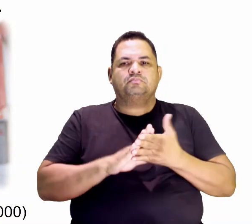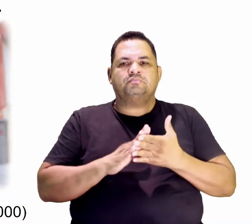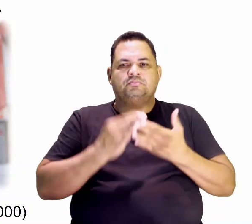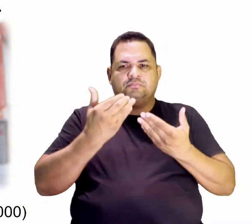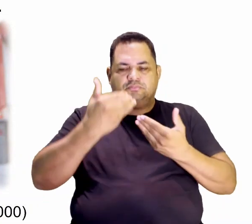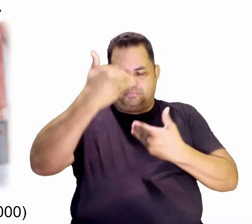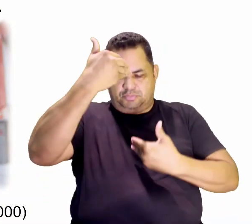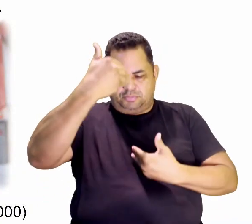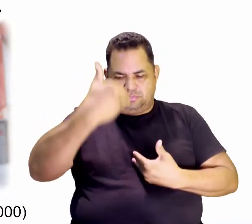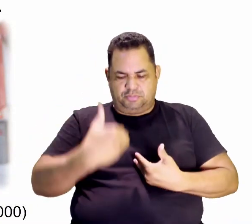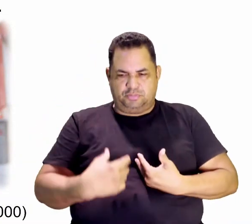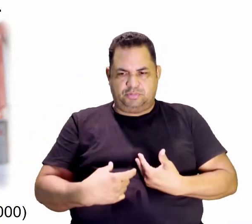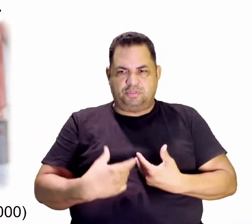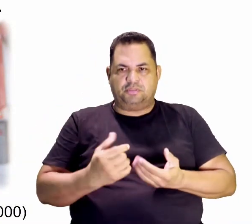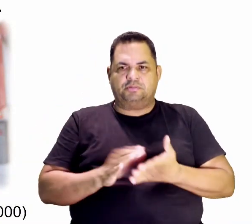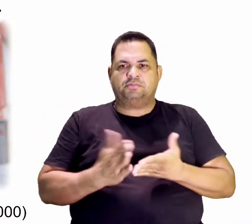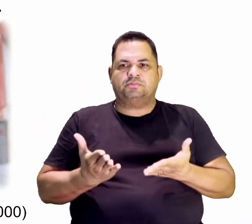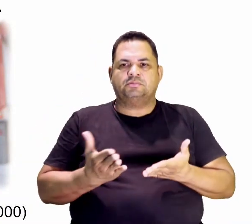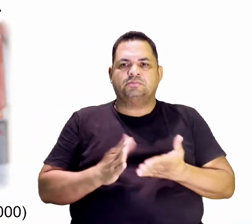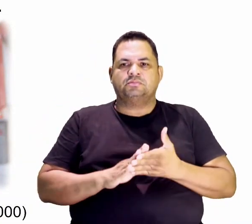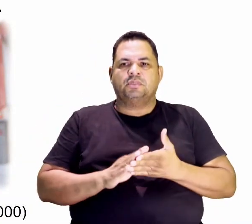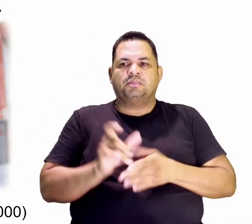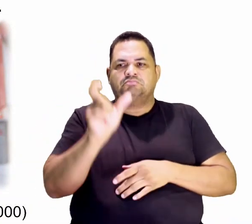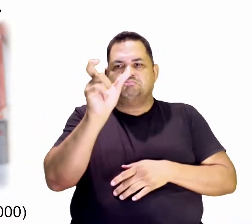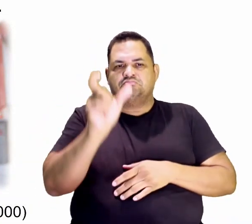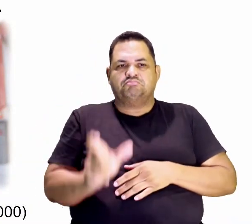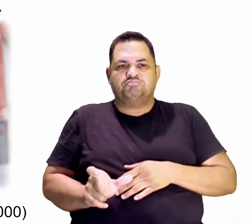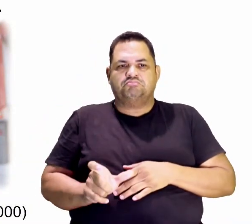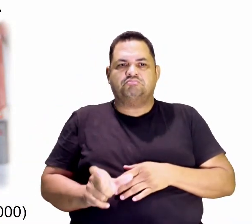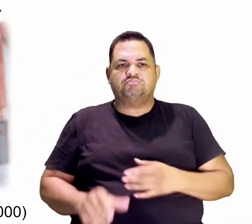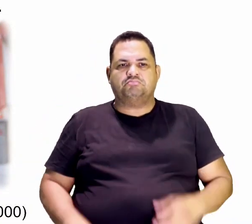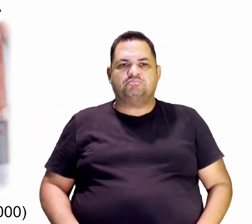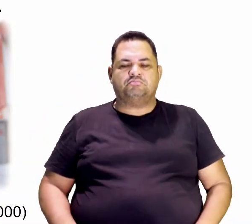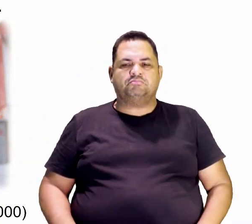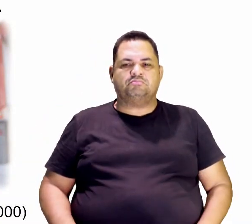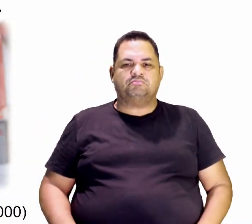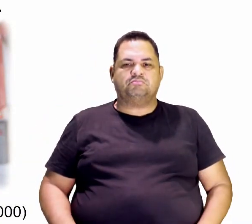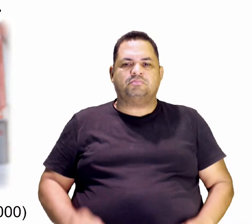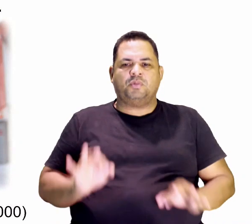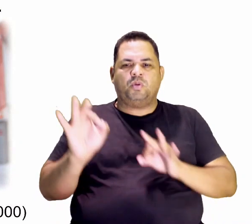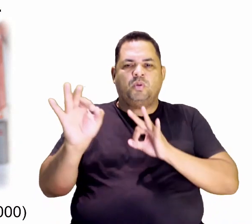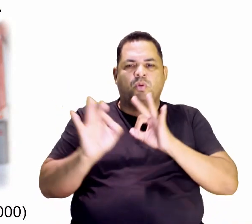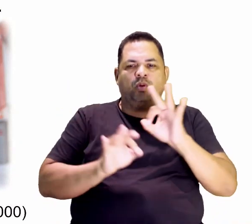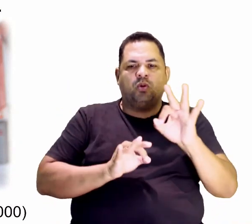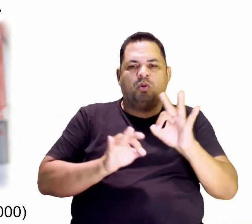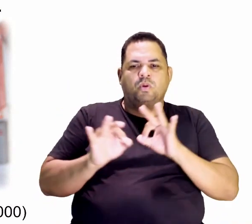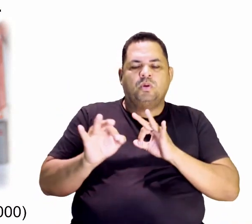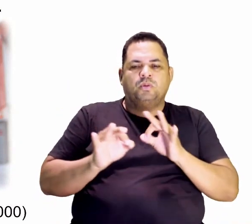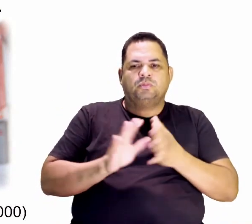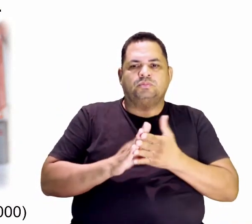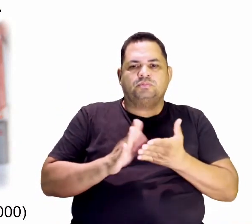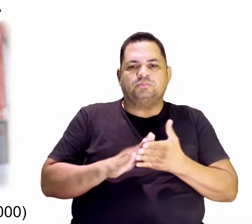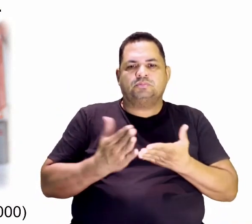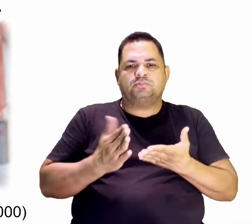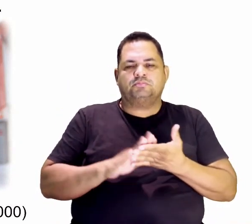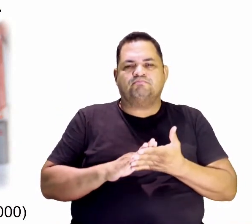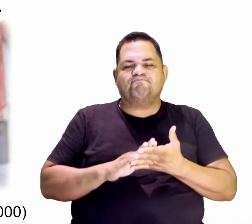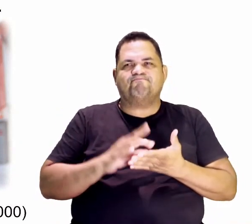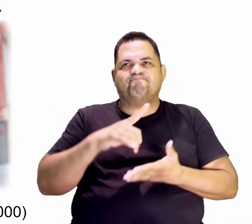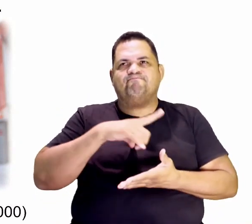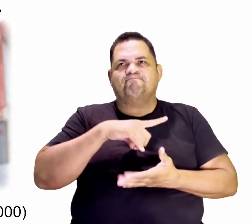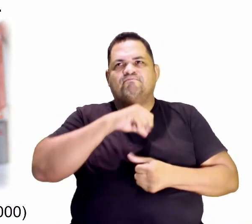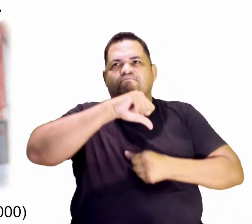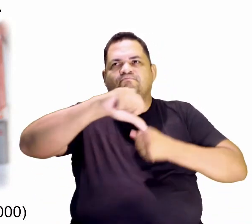portam como muitas vezes personagens, né? Eles incorporam aí um personagem, eles levam aí um